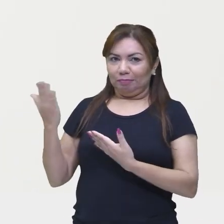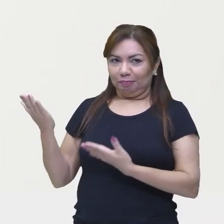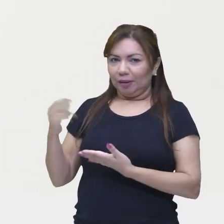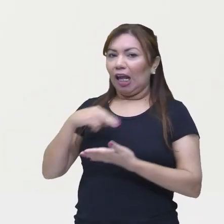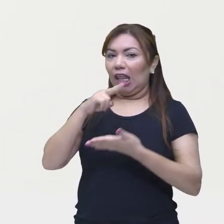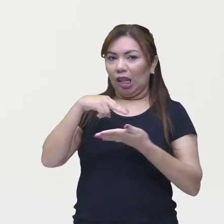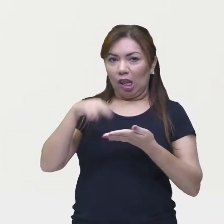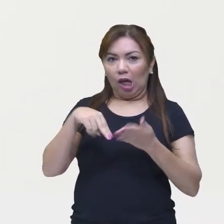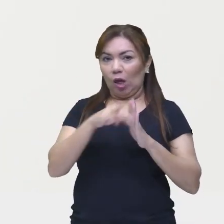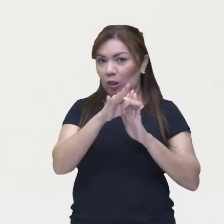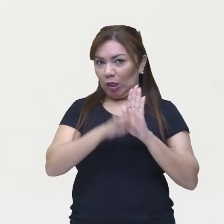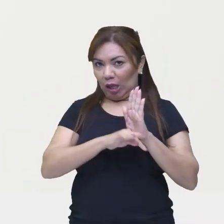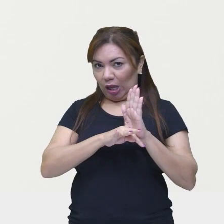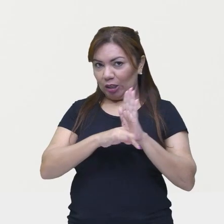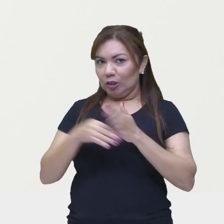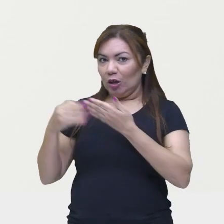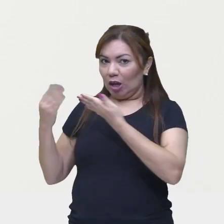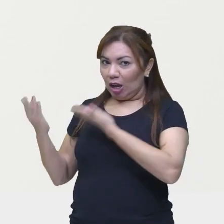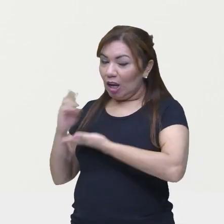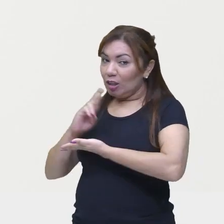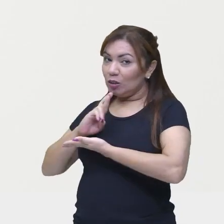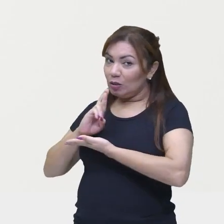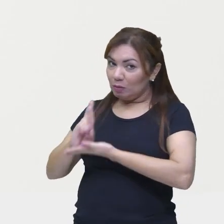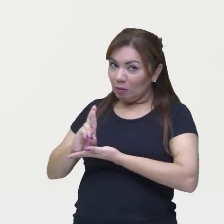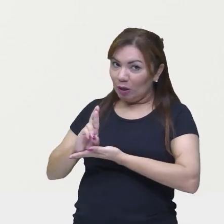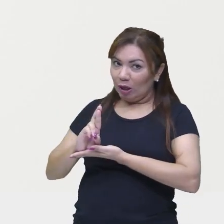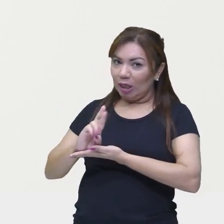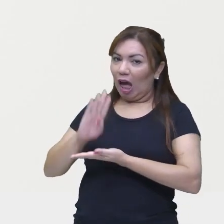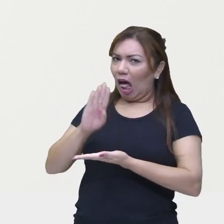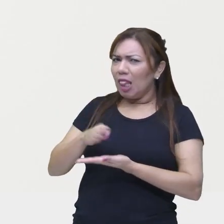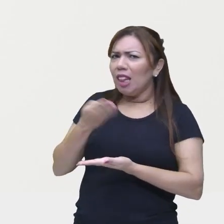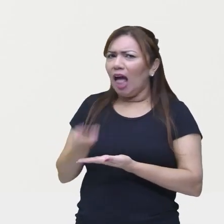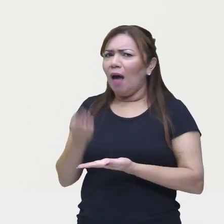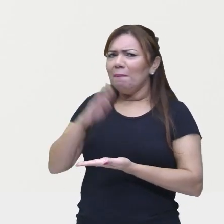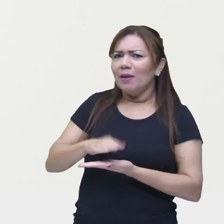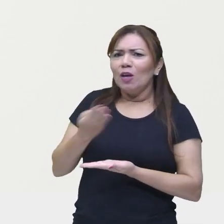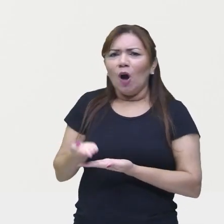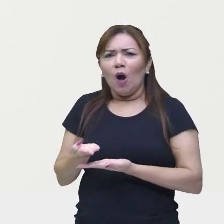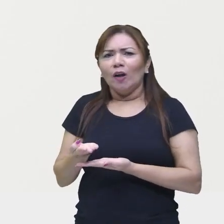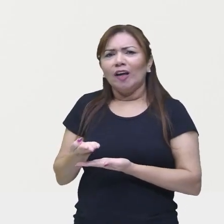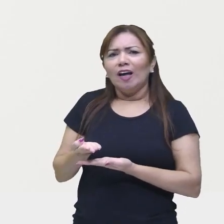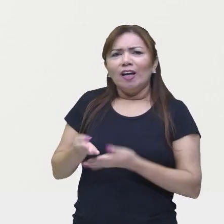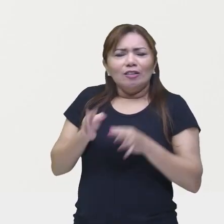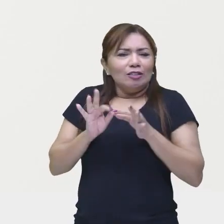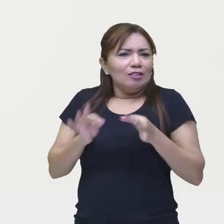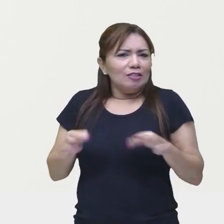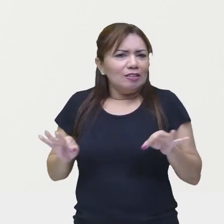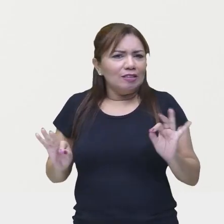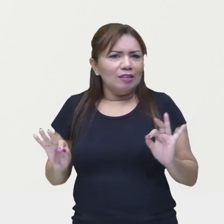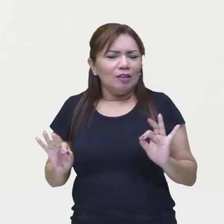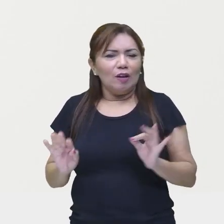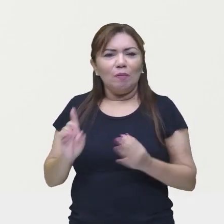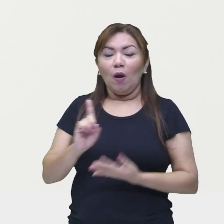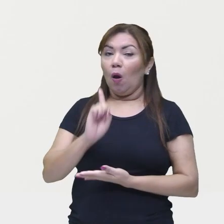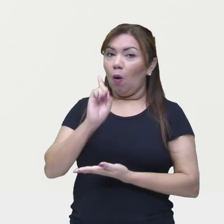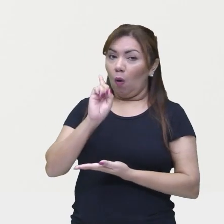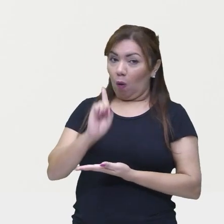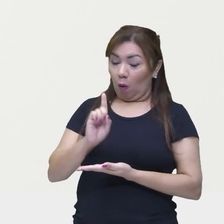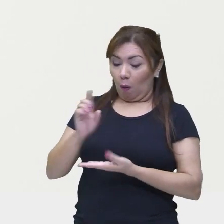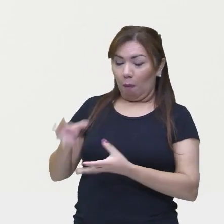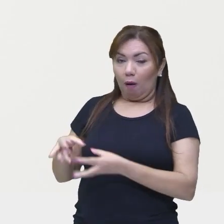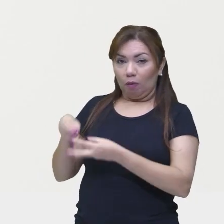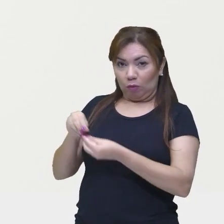Leia o texto abaixo e responda. Tapioca simples. Ingredientes: uma xícara de goma